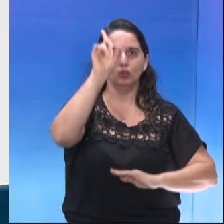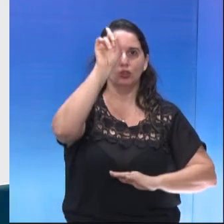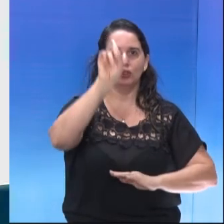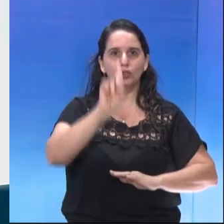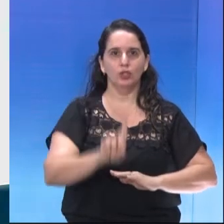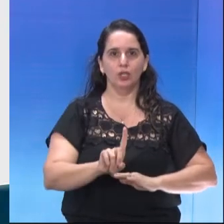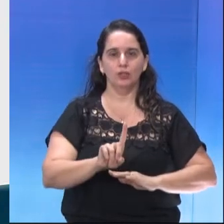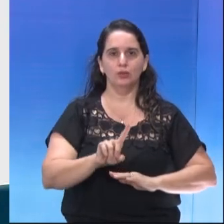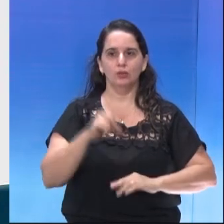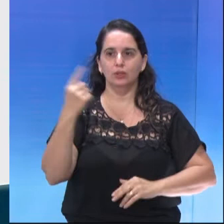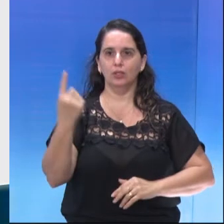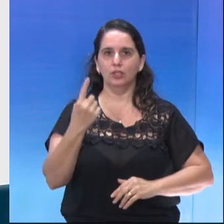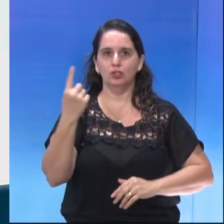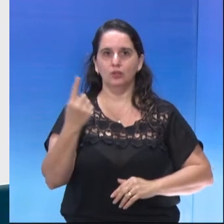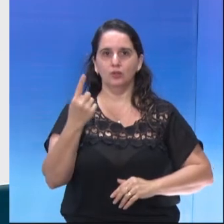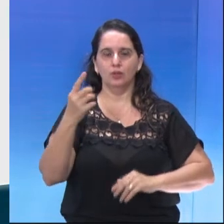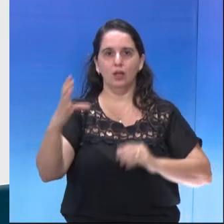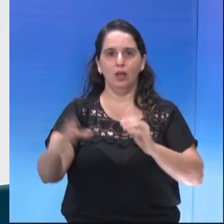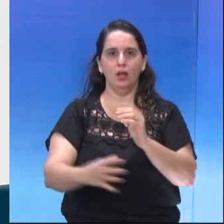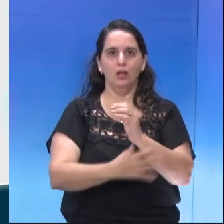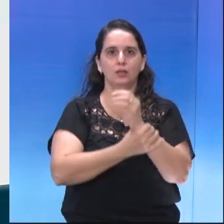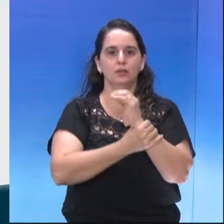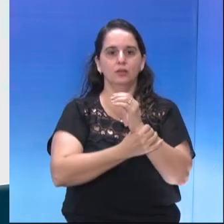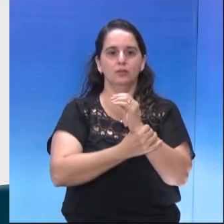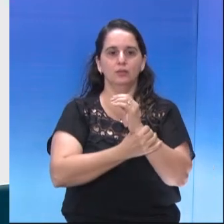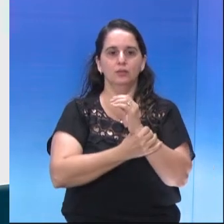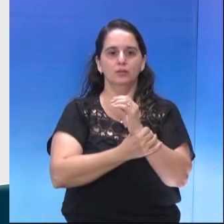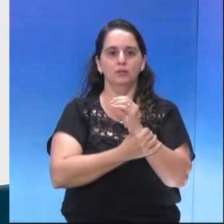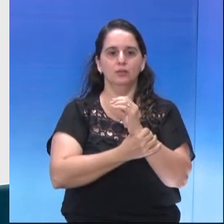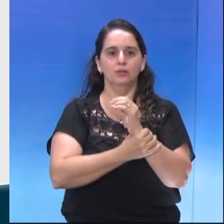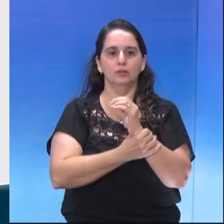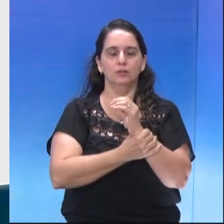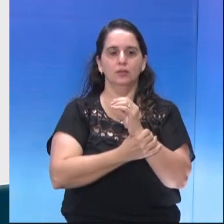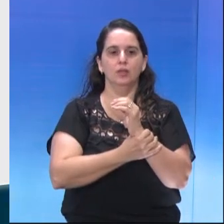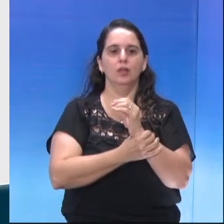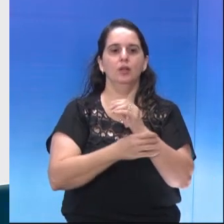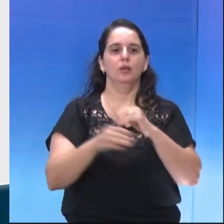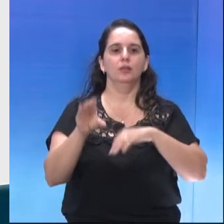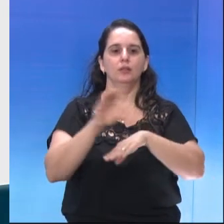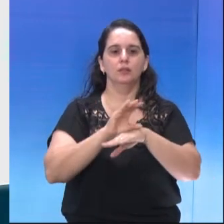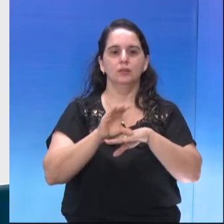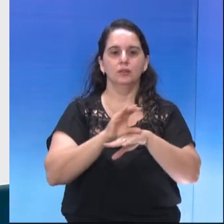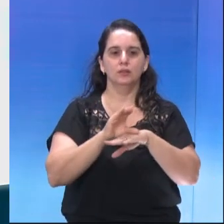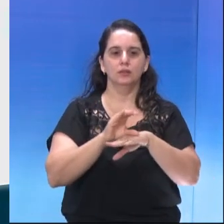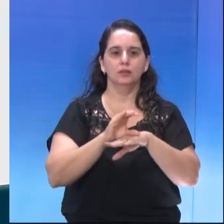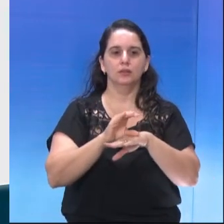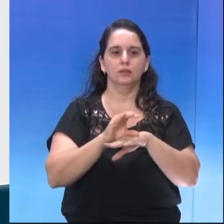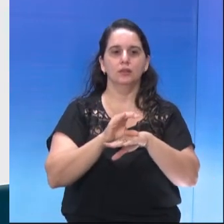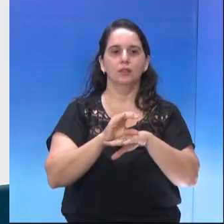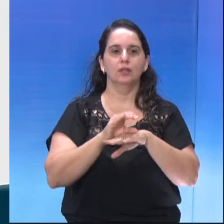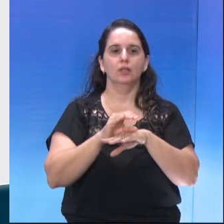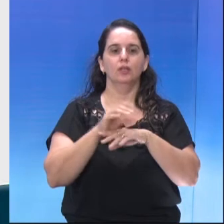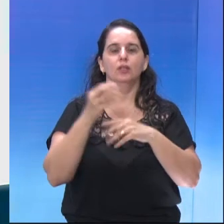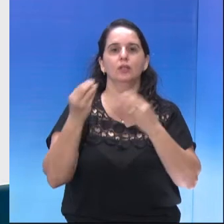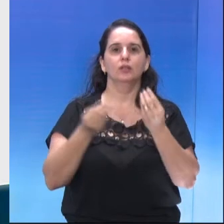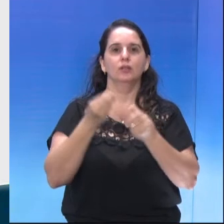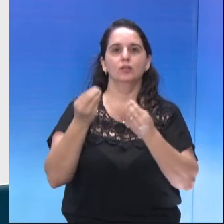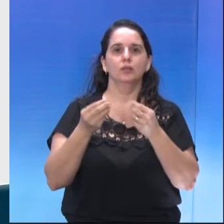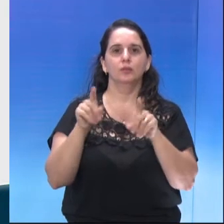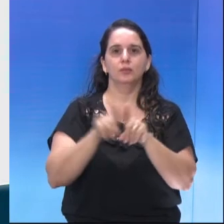direitos individuais assegurados. Eu vou tirar essa palavra garantidos aí, porque eu já tinha usado garantia lá na frente, lá